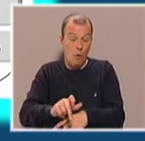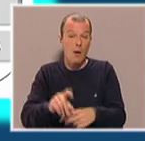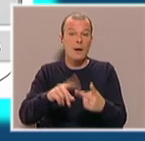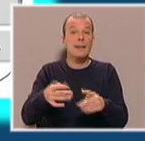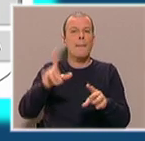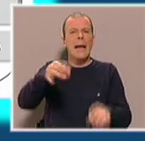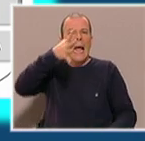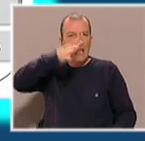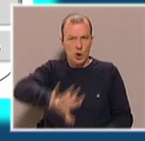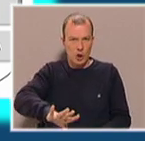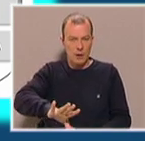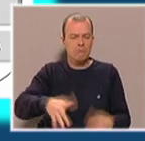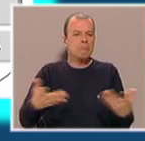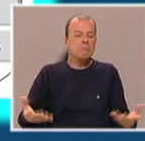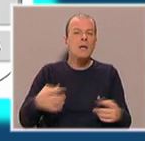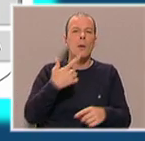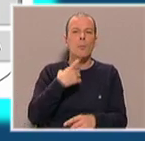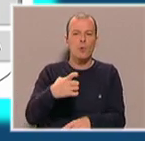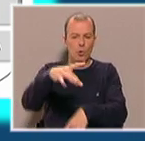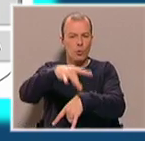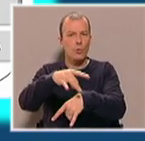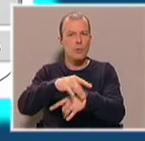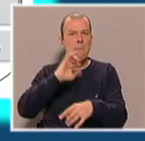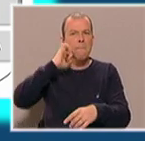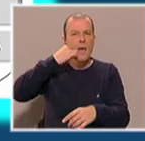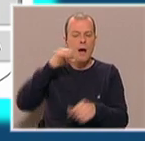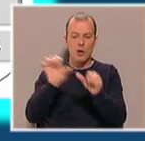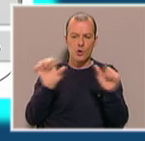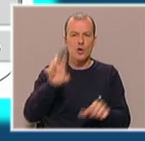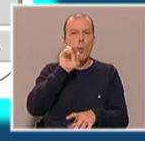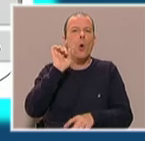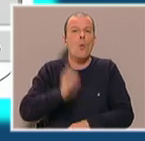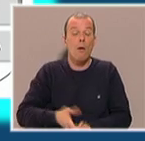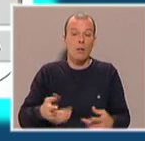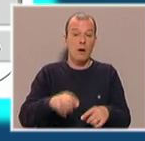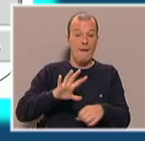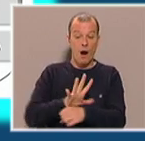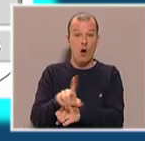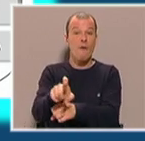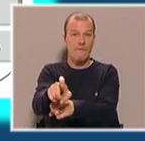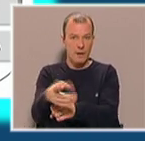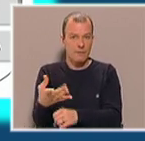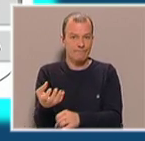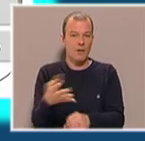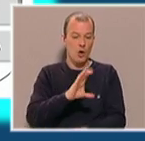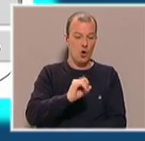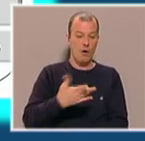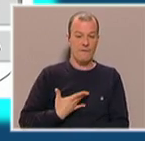as alergias. Então, que doenças é que podem afetar o nosso sistema respiratório? Temos então a Covid-19. Eu